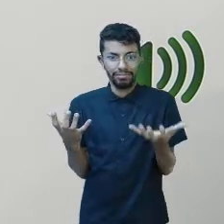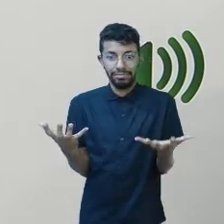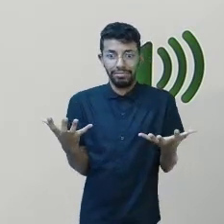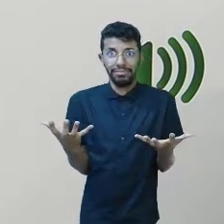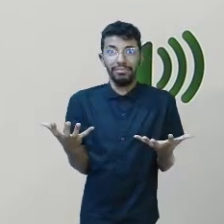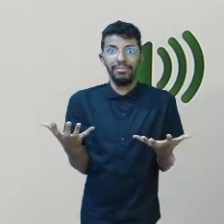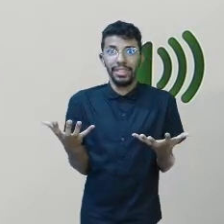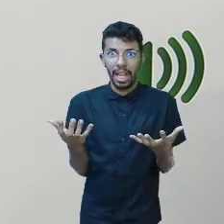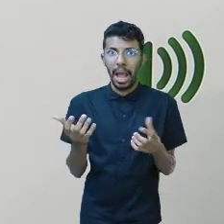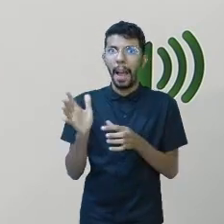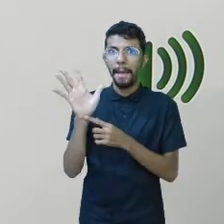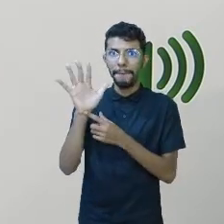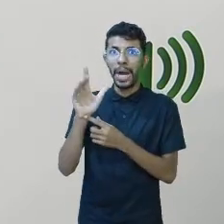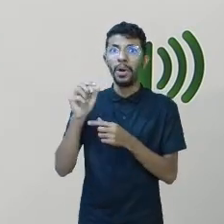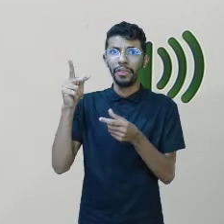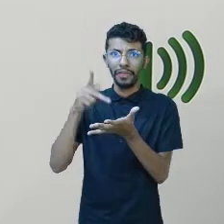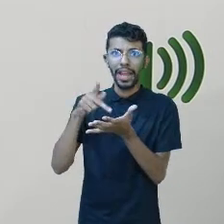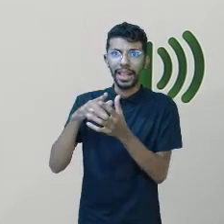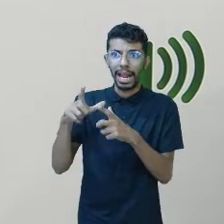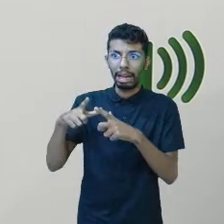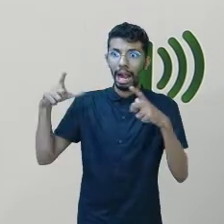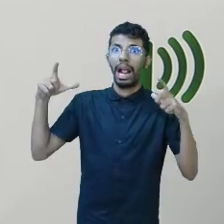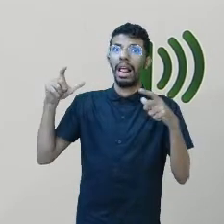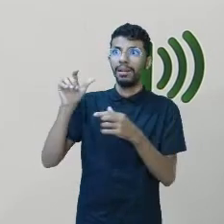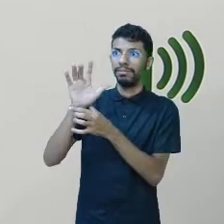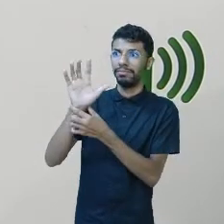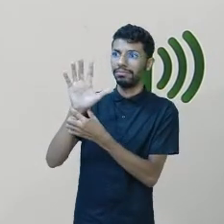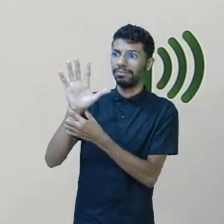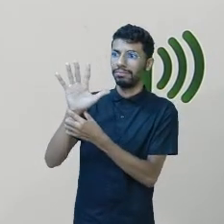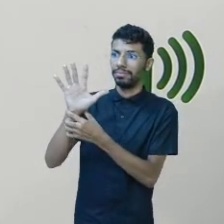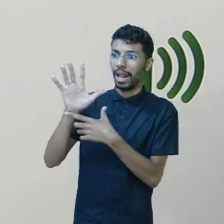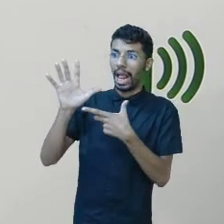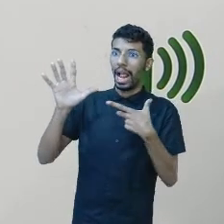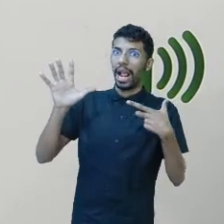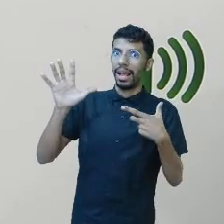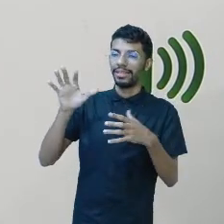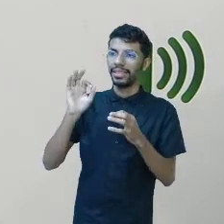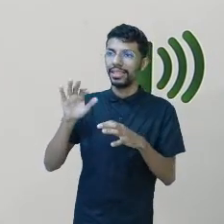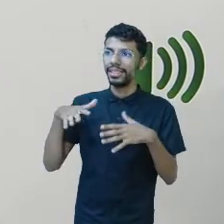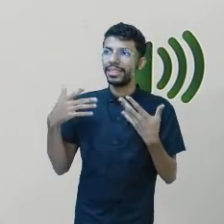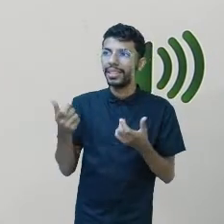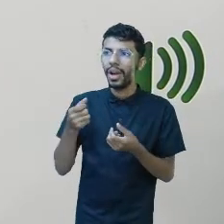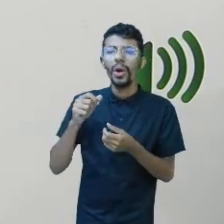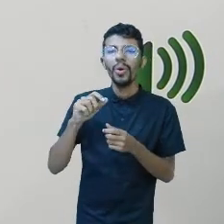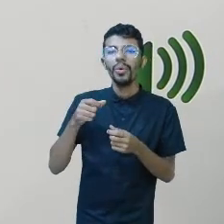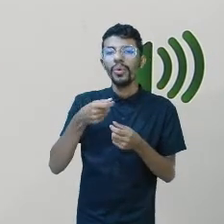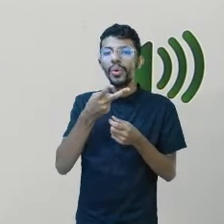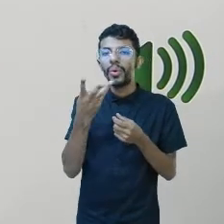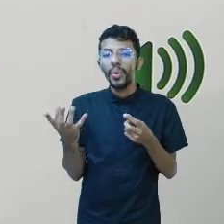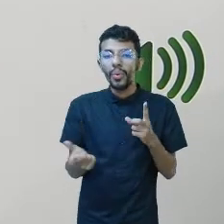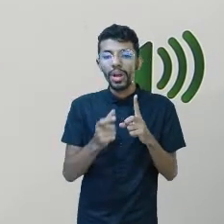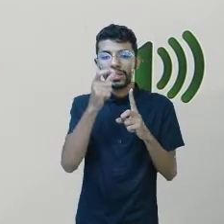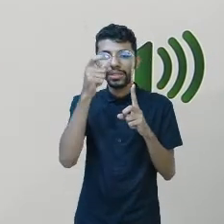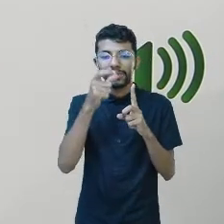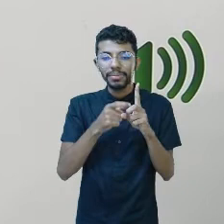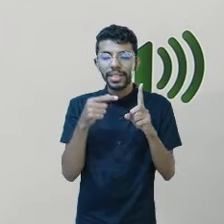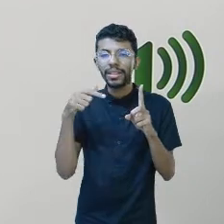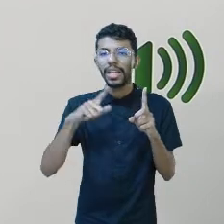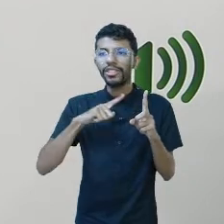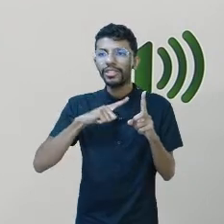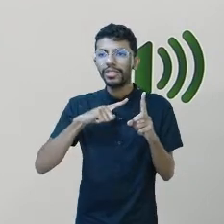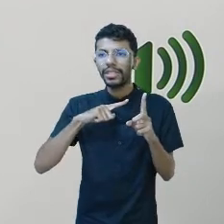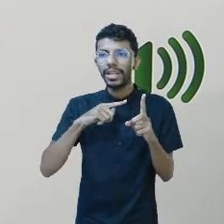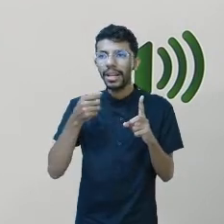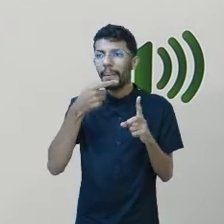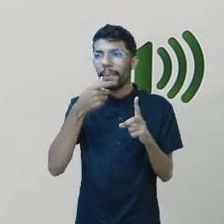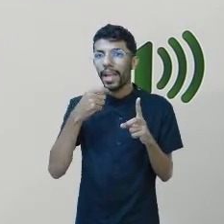são as personagens dessa piada? Dá para identificar, não dá? São quantas personagens? 2.